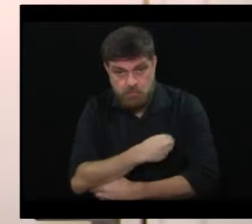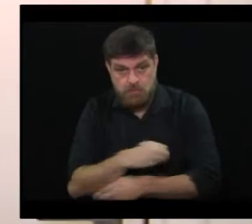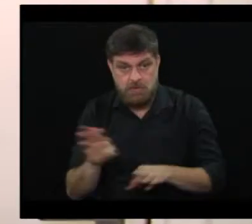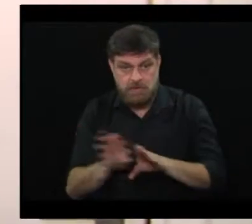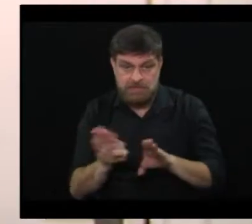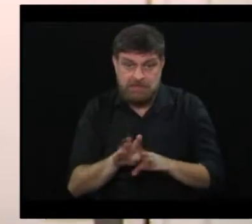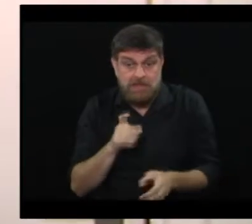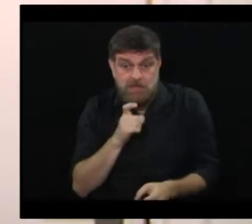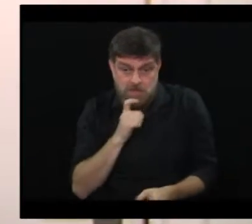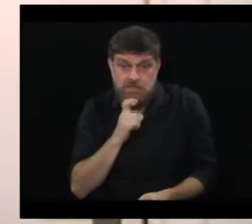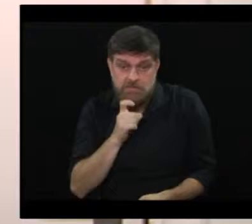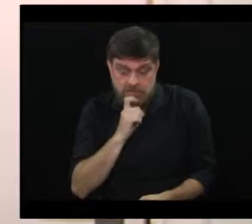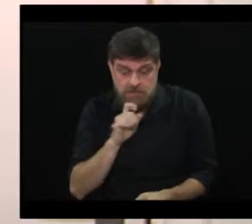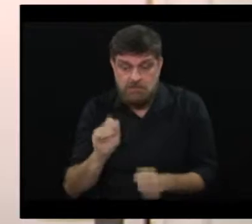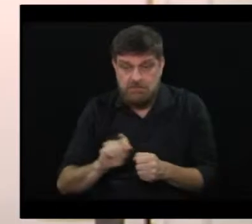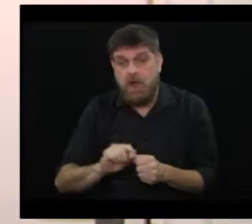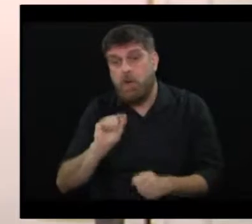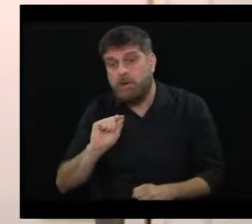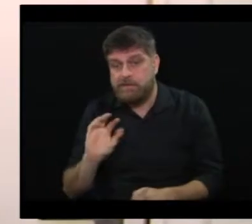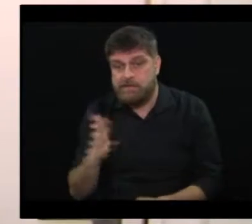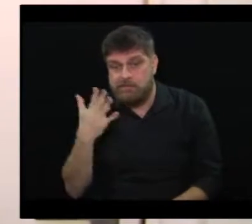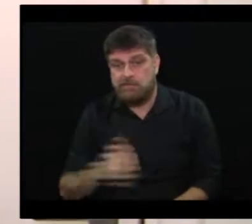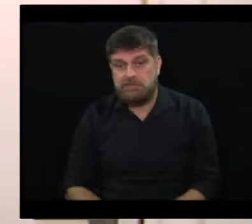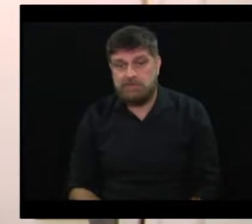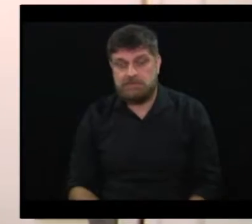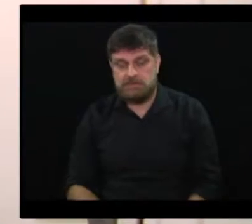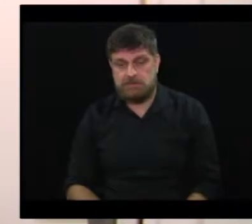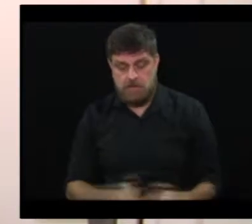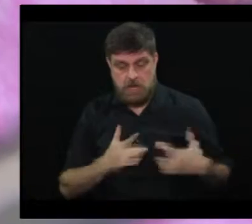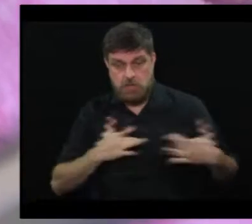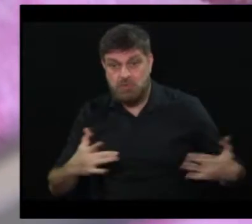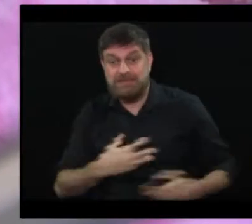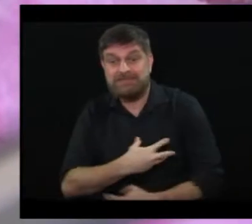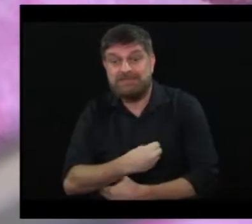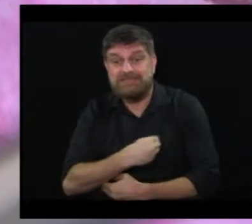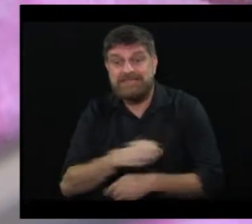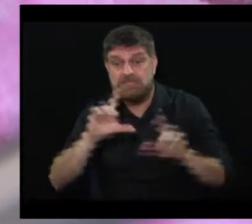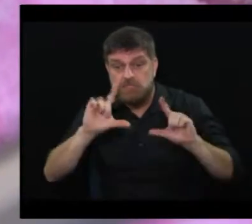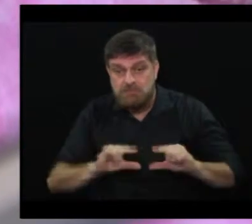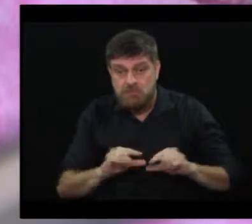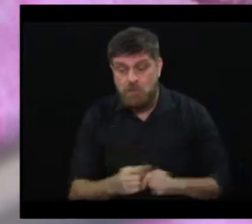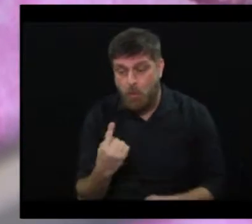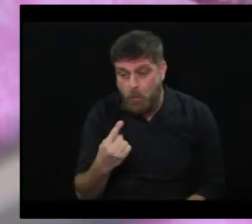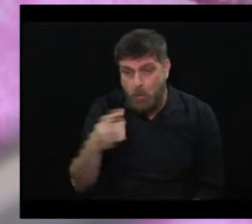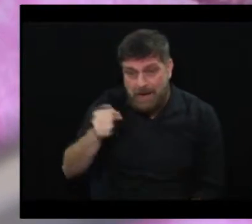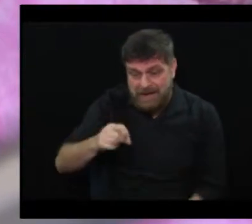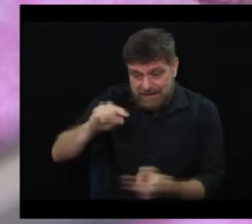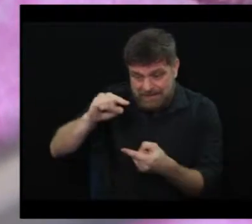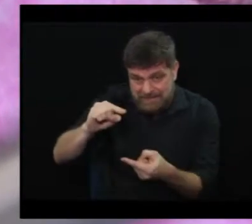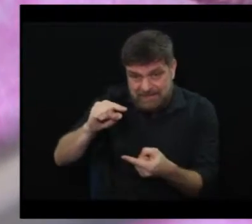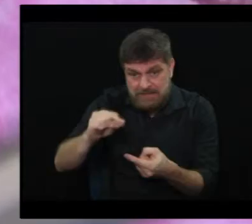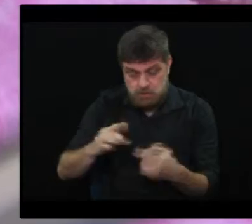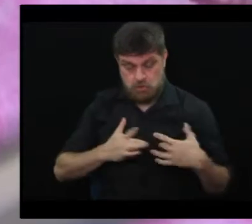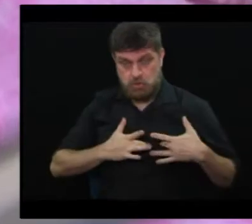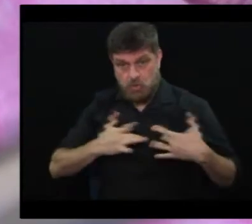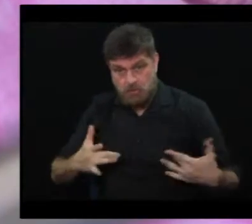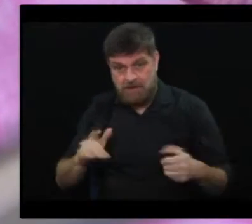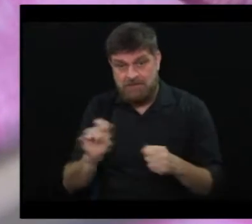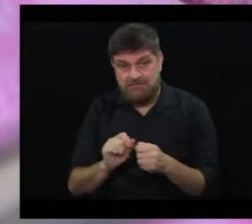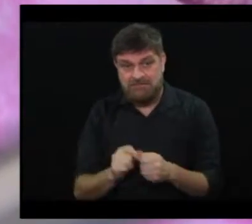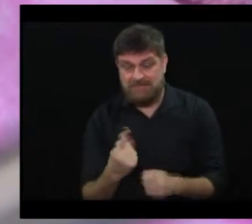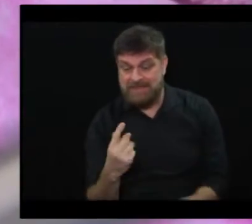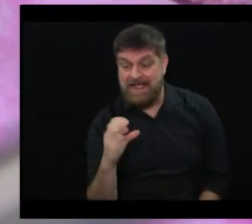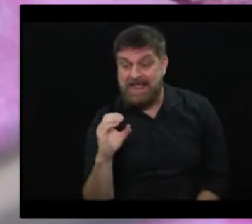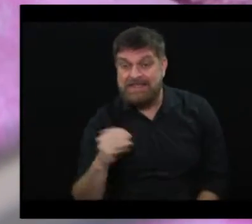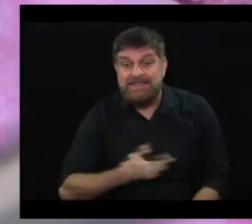fatores do frio mesmo faz com que diminua as nossas doações. Cada litro de leite materno doado pode alimentar até